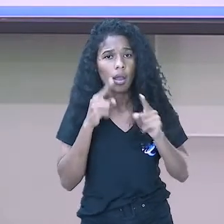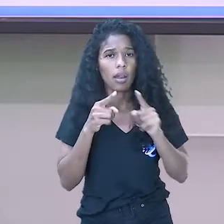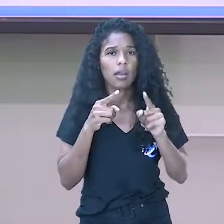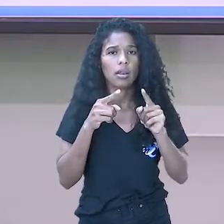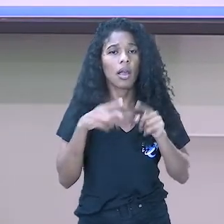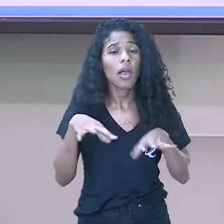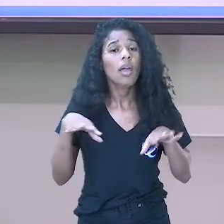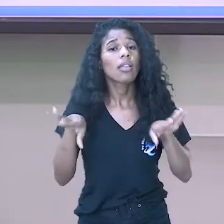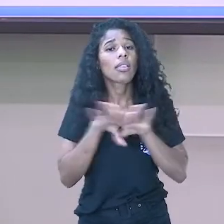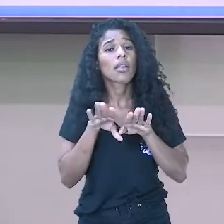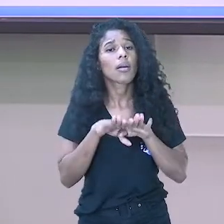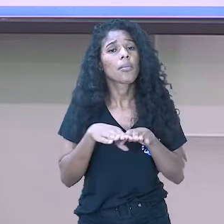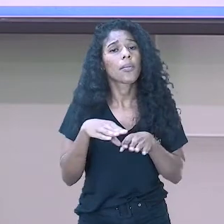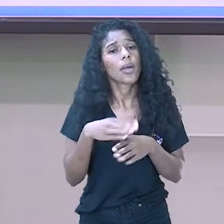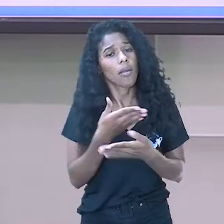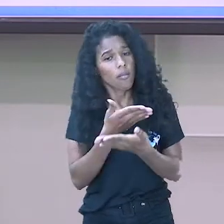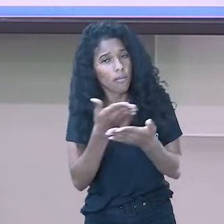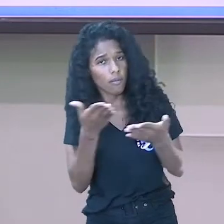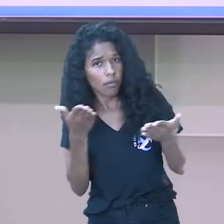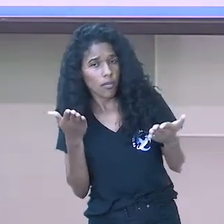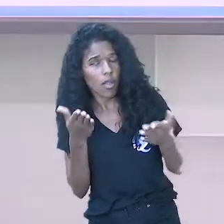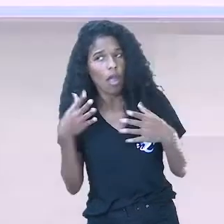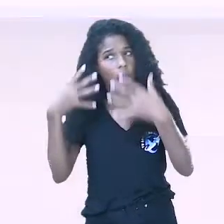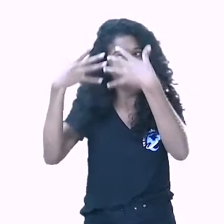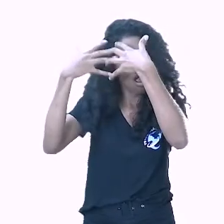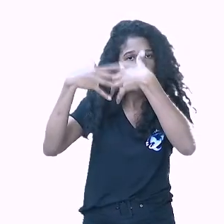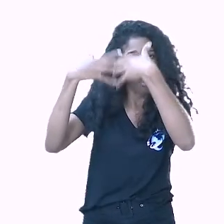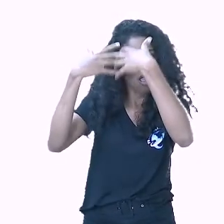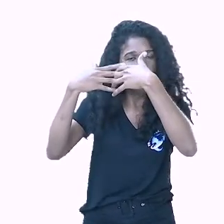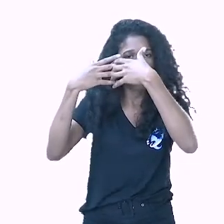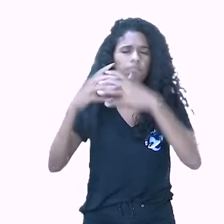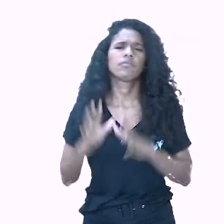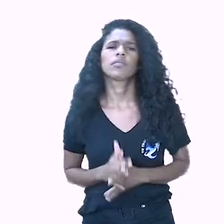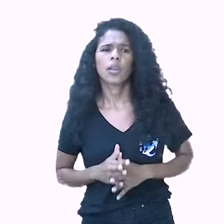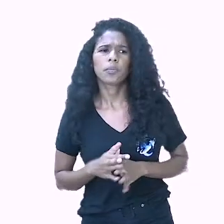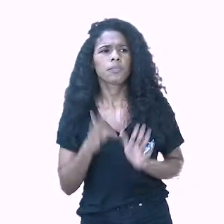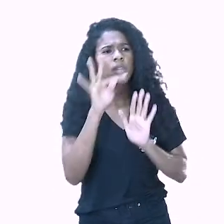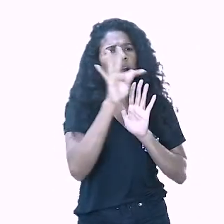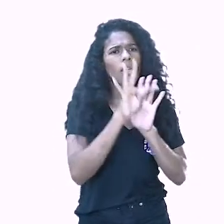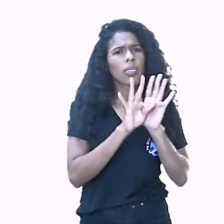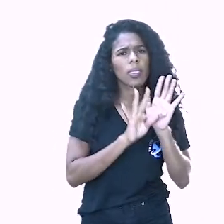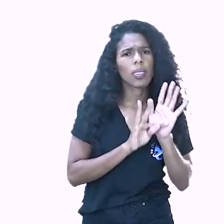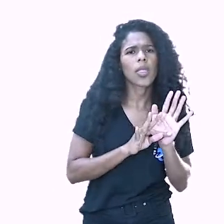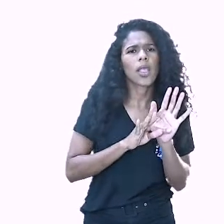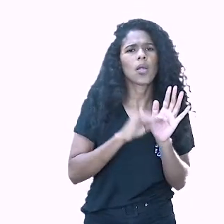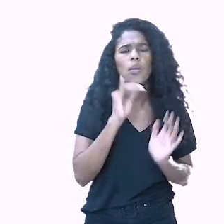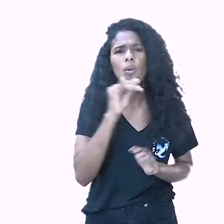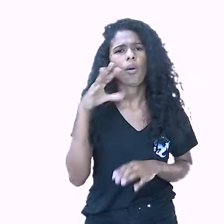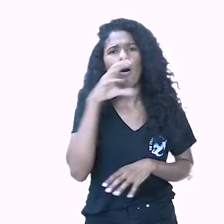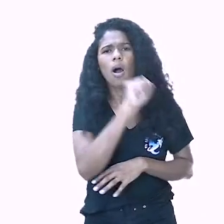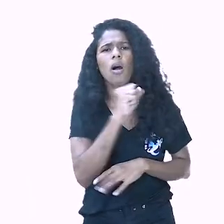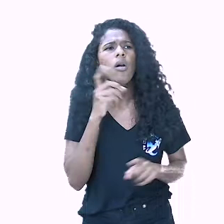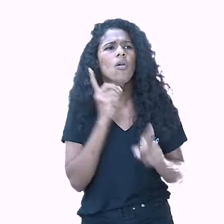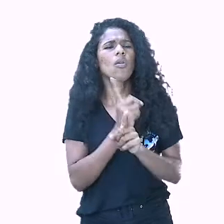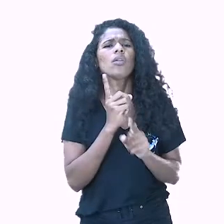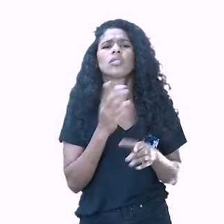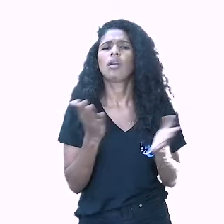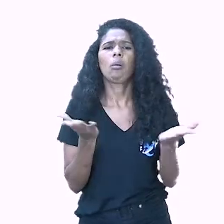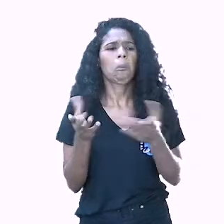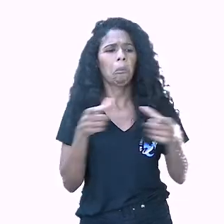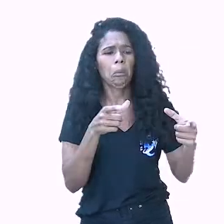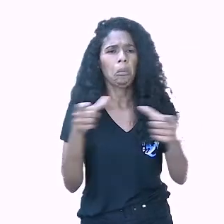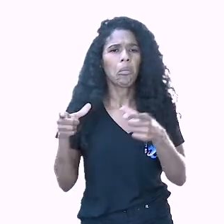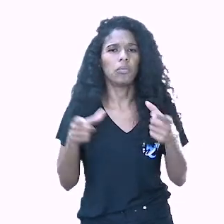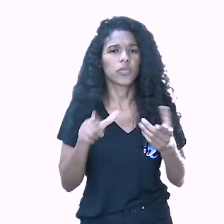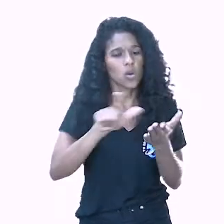nós podemos encontrar, então, a crônica? Nós podemos encontrar em jornais, rádio,